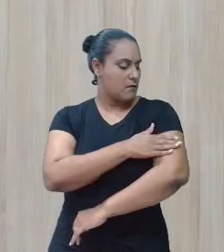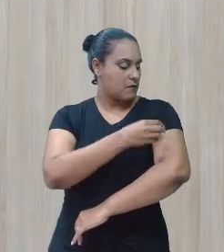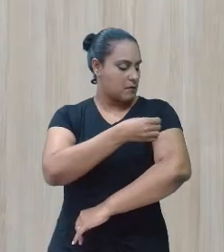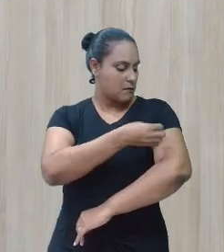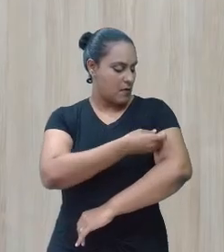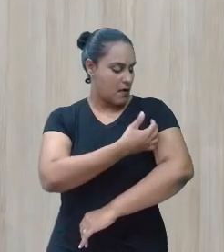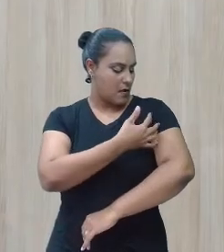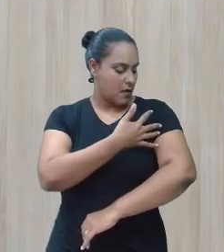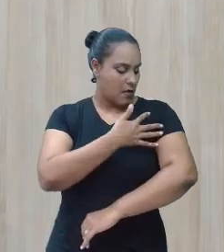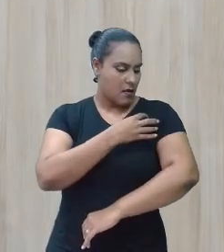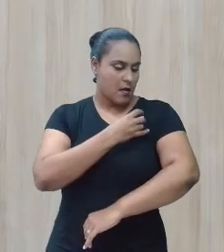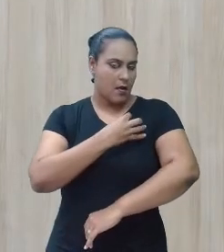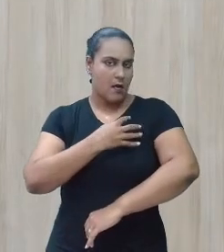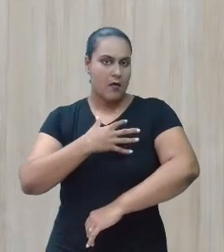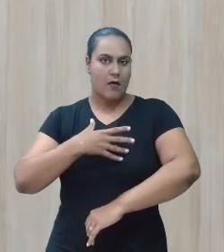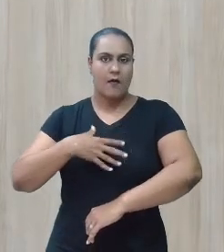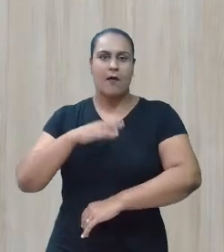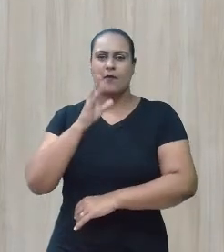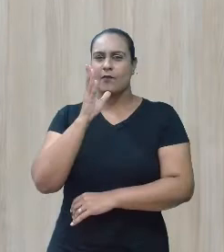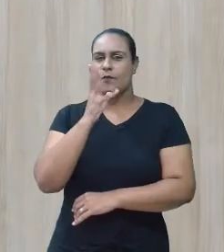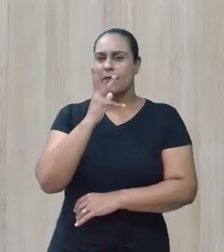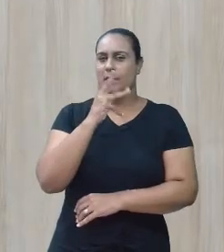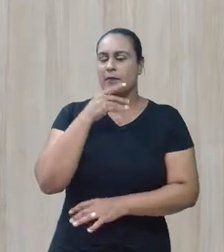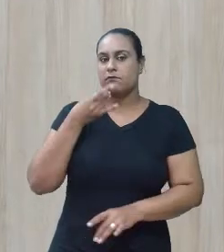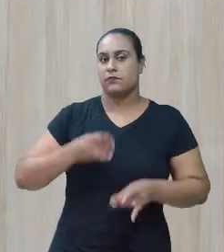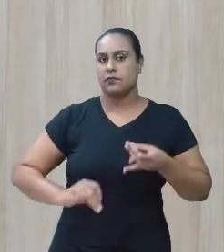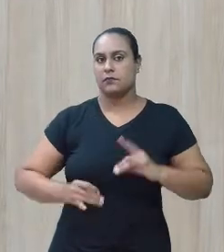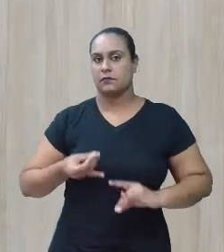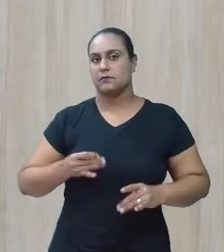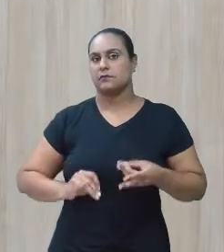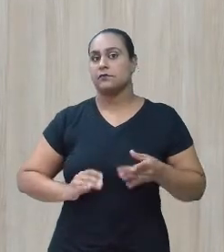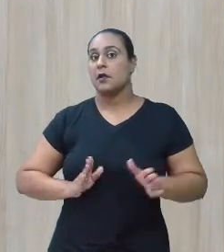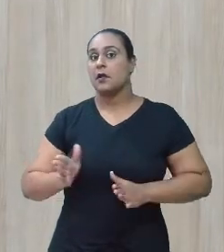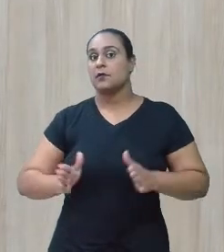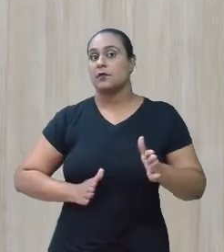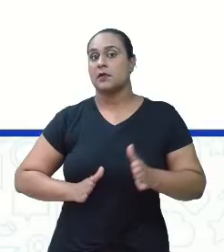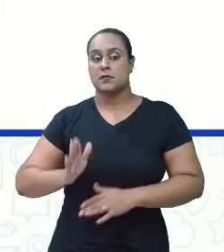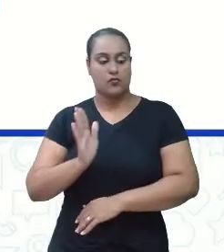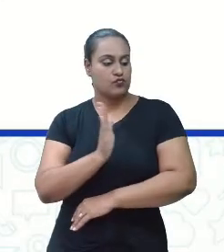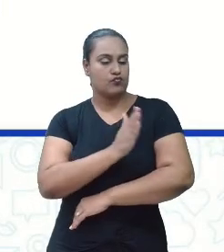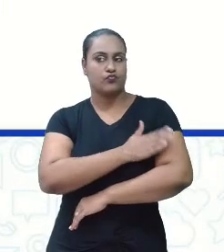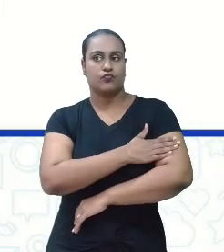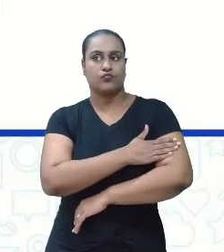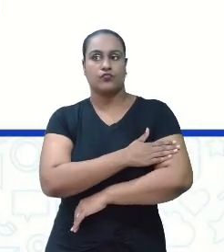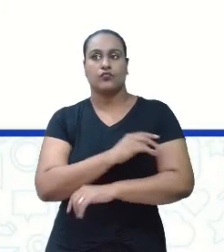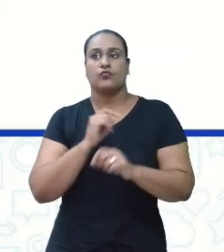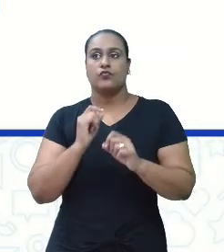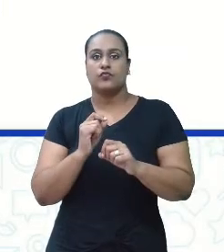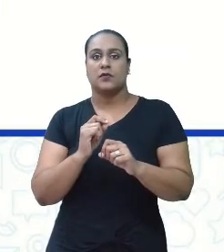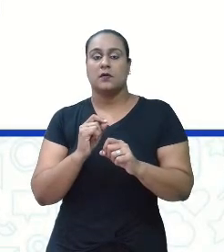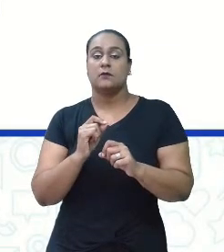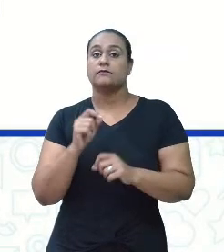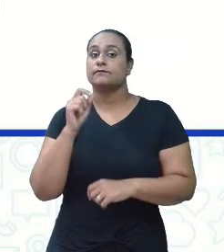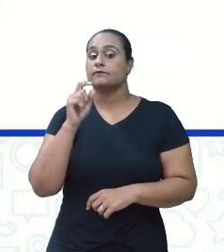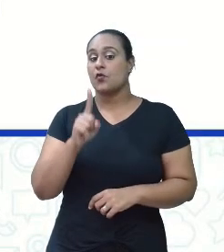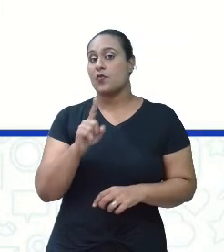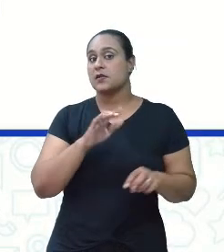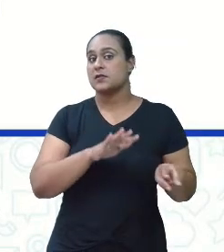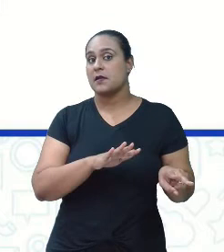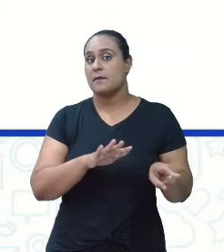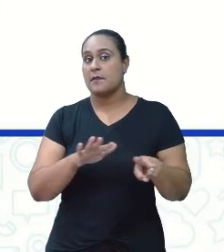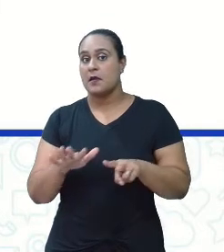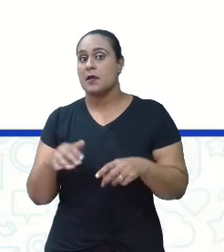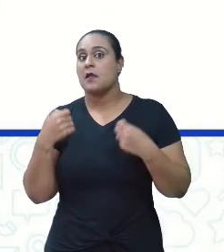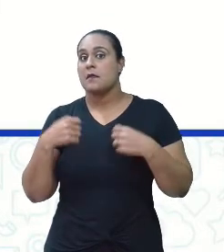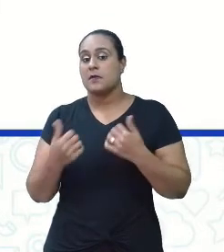hormônio na pele da mulher. Então, o tempo de duração do adesivo ele é de 1 semana e ele deve